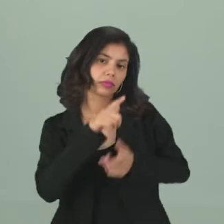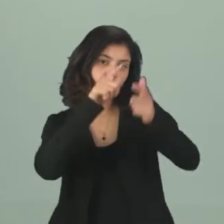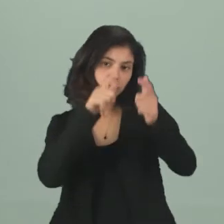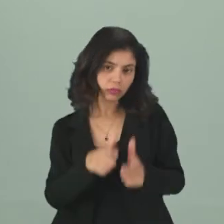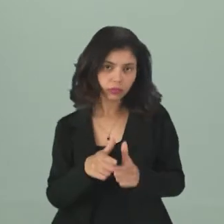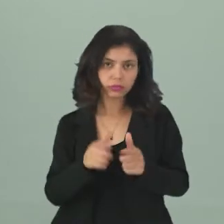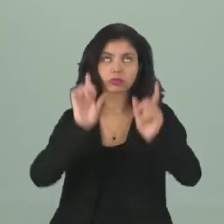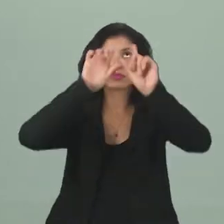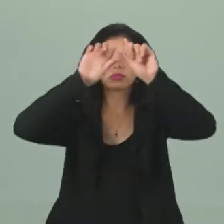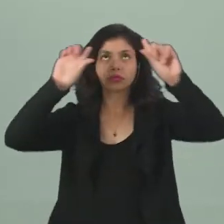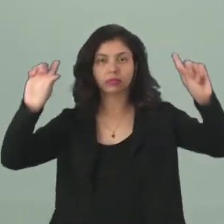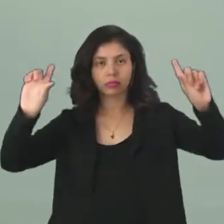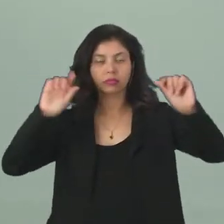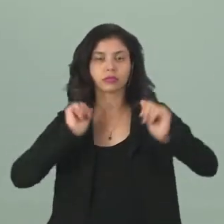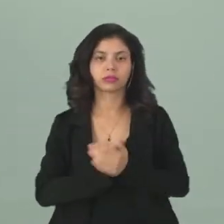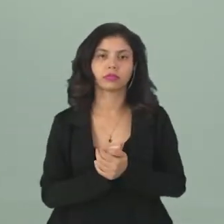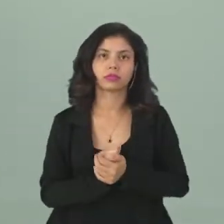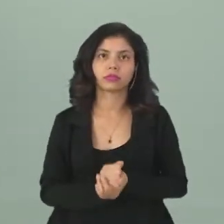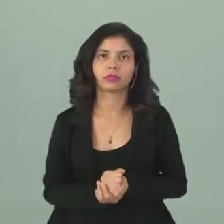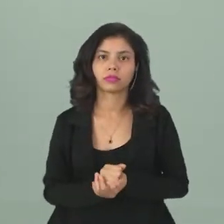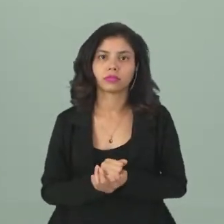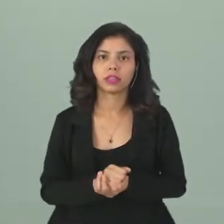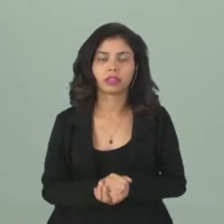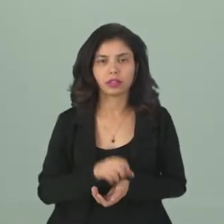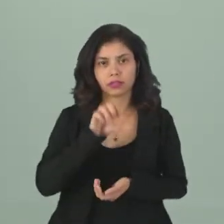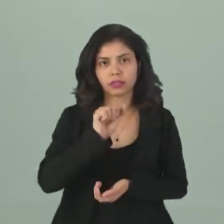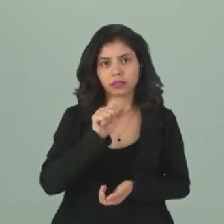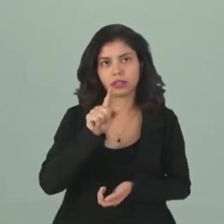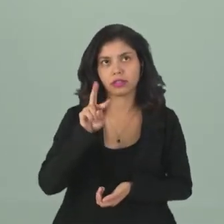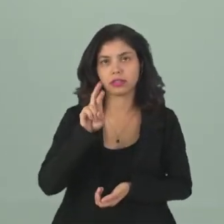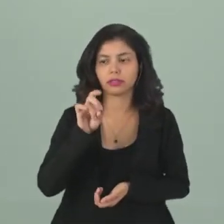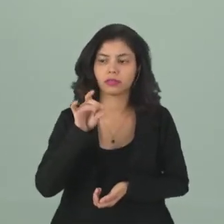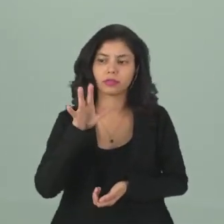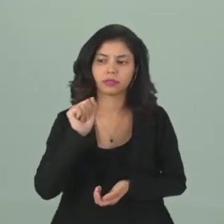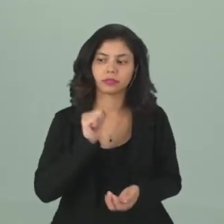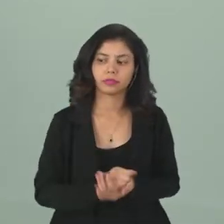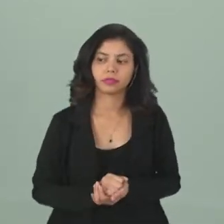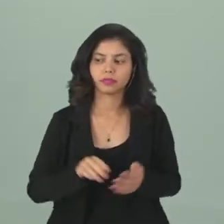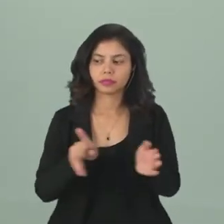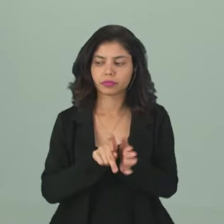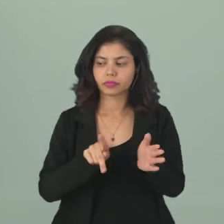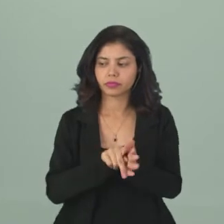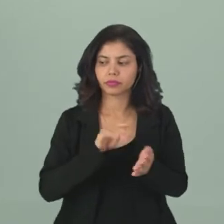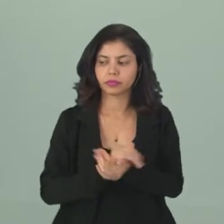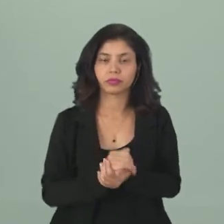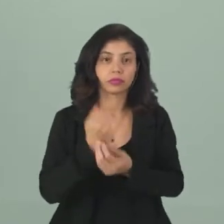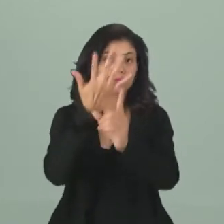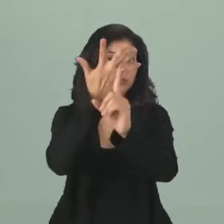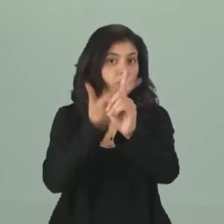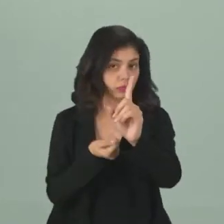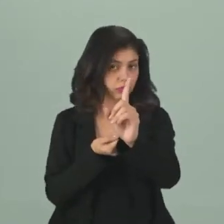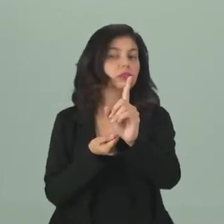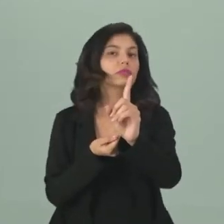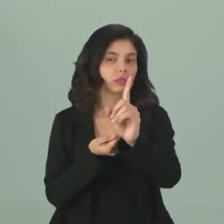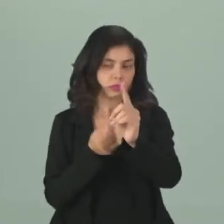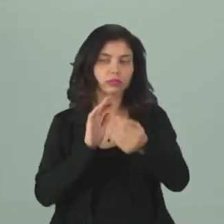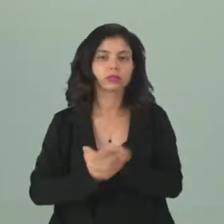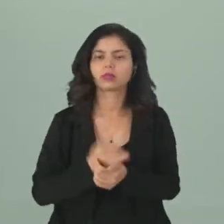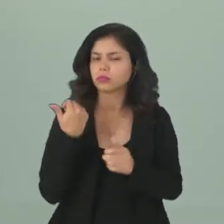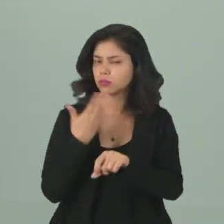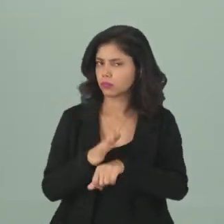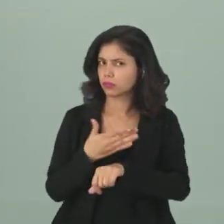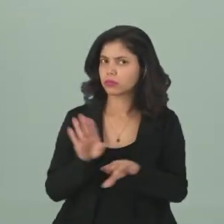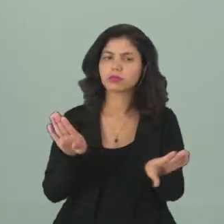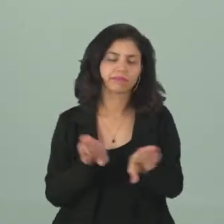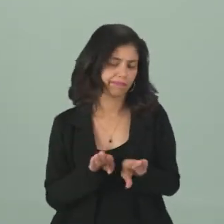lugar e, enfim, a sua salvação, certo? O seu lugar no céu e a sua salvação. Então essas práticas, dentre outras práticas também,